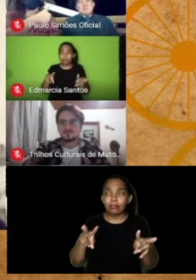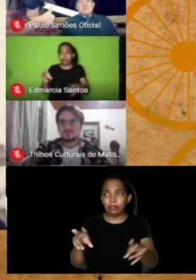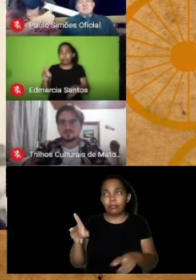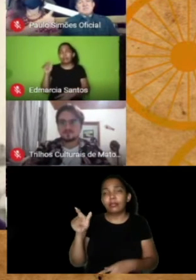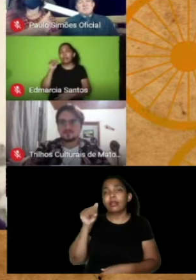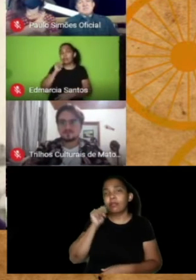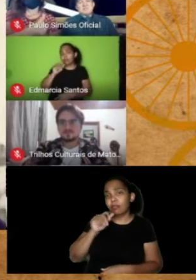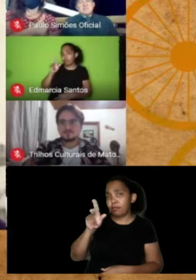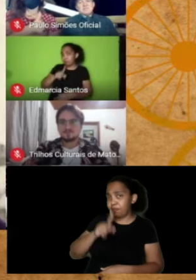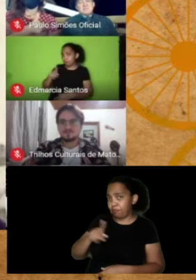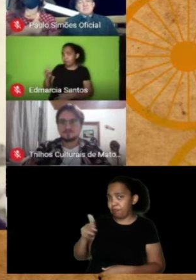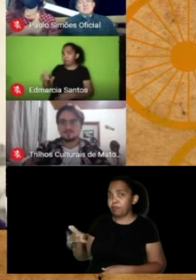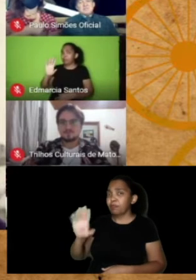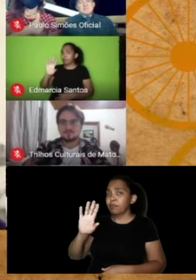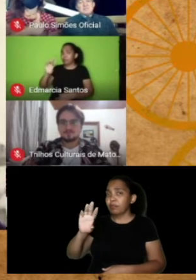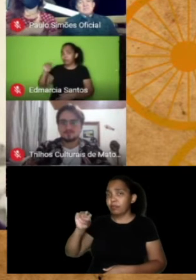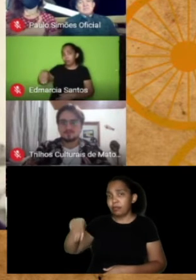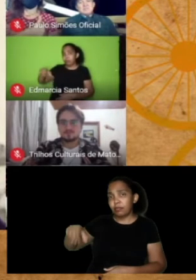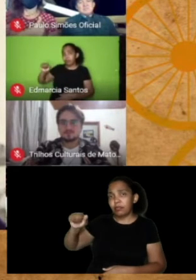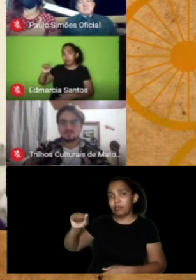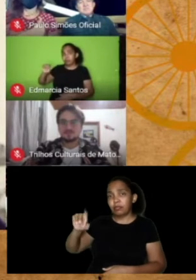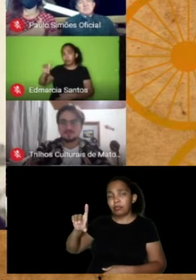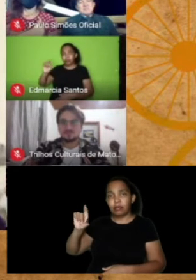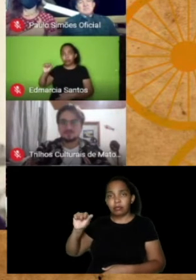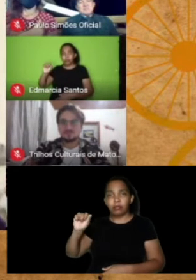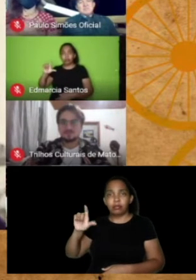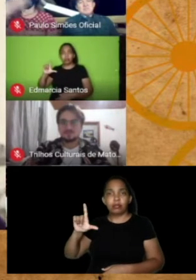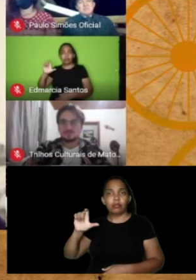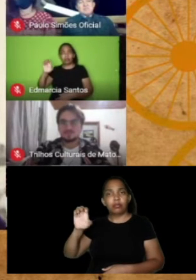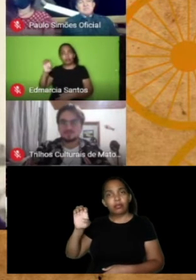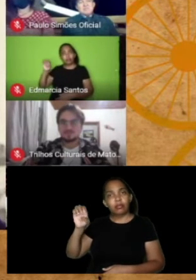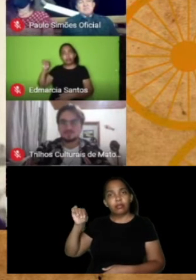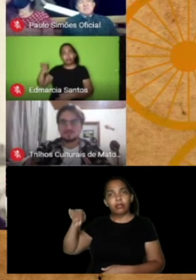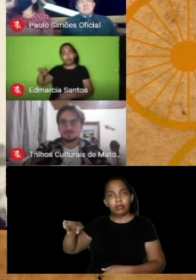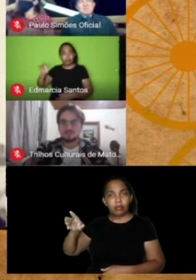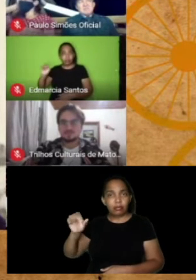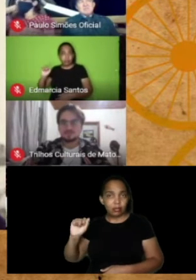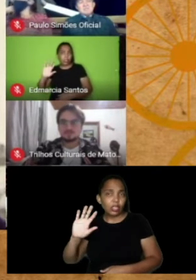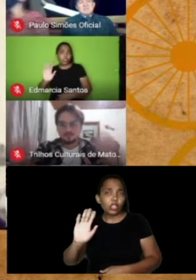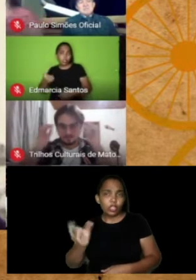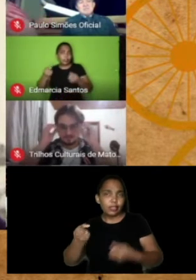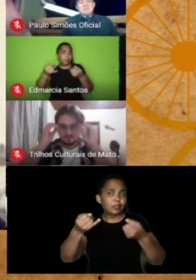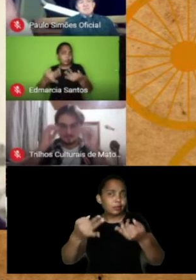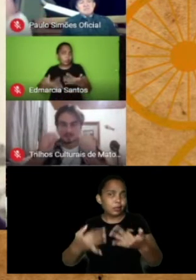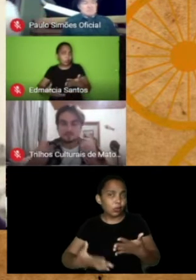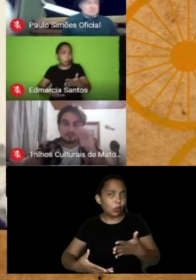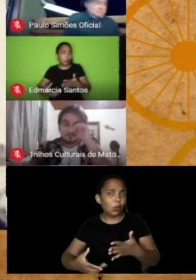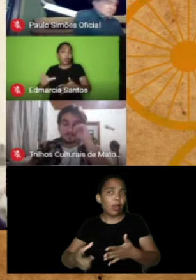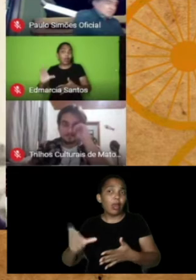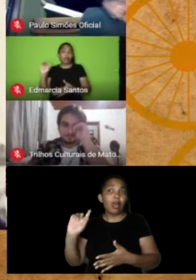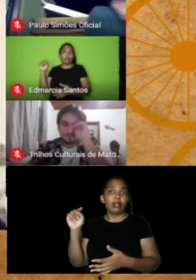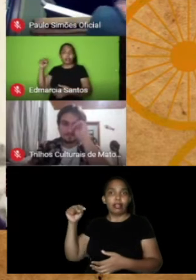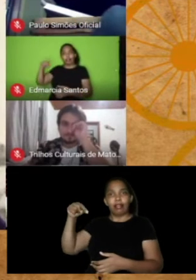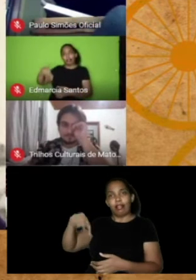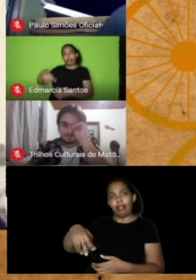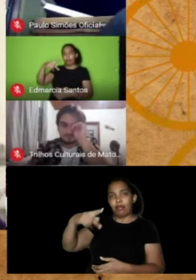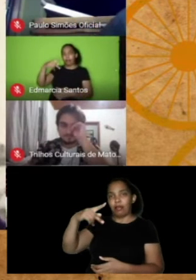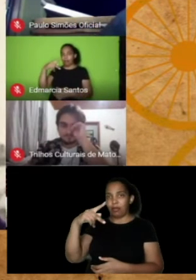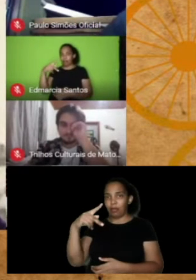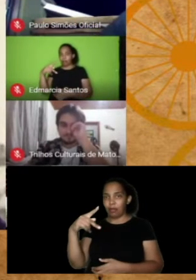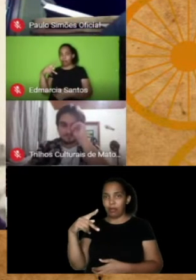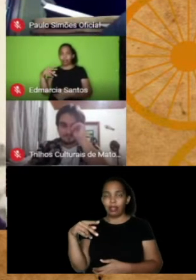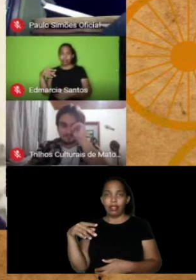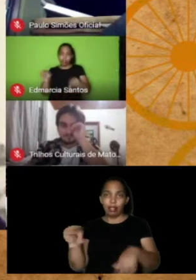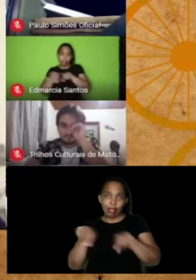Madalena explanou, ela é antes de tudo, uma cidadã bauruense. A minha família é de